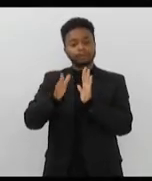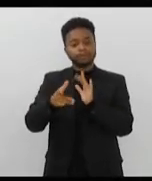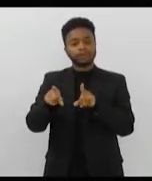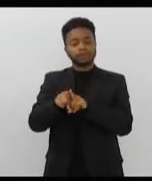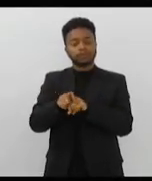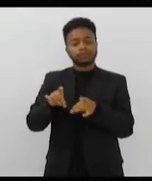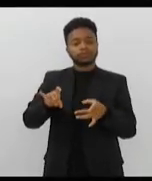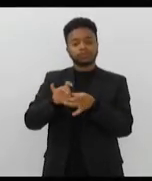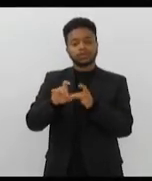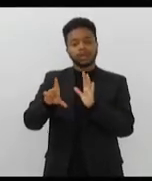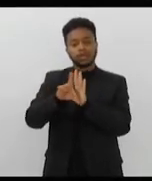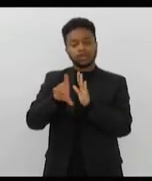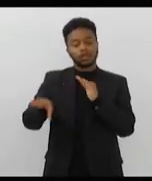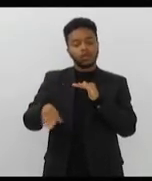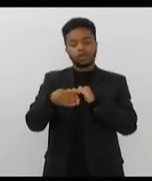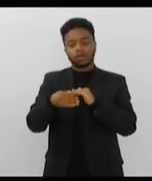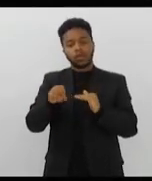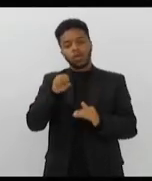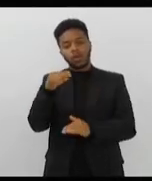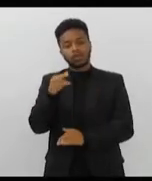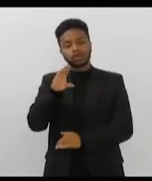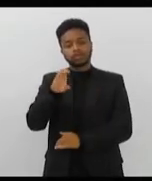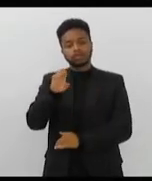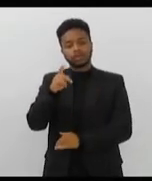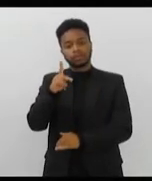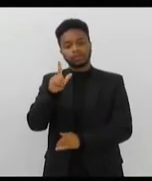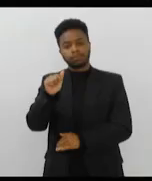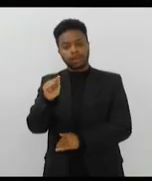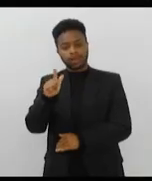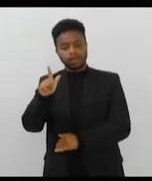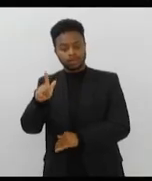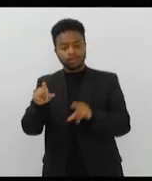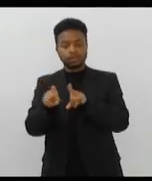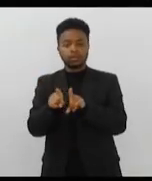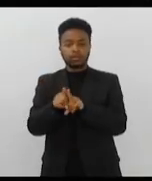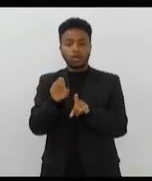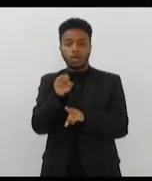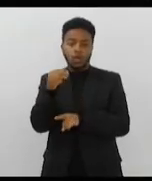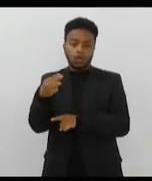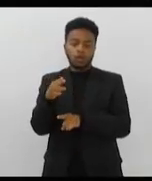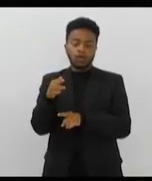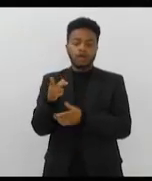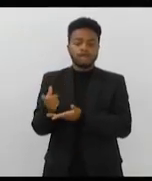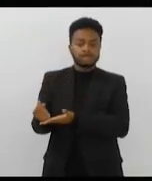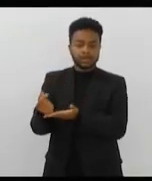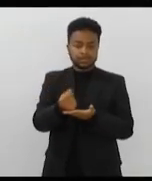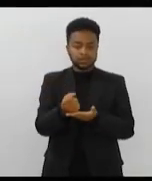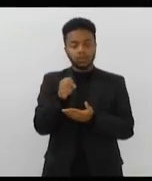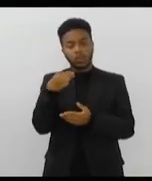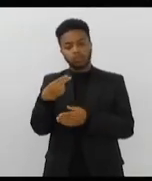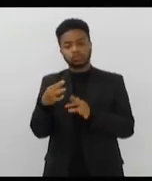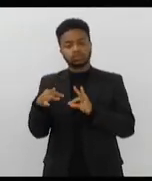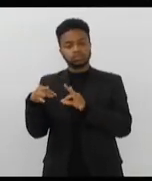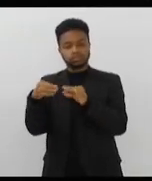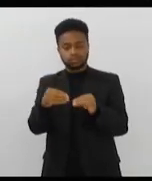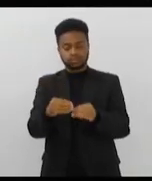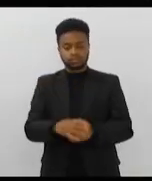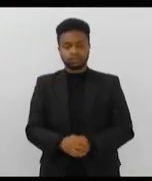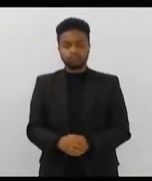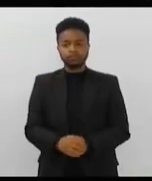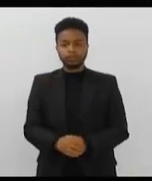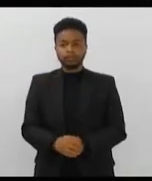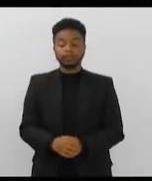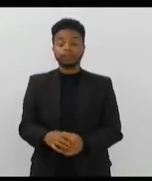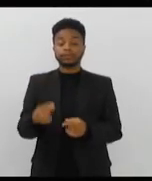lei complementar, ou pela CEPLAG, ou pela Fazenda, ou por ambos. Porque